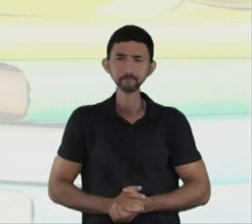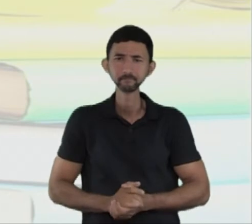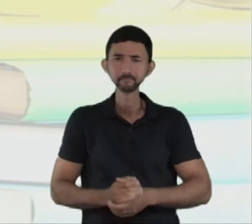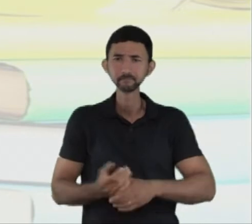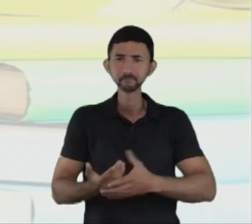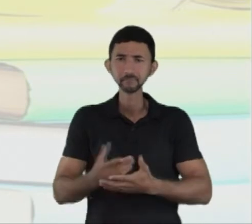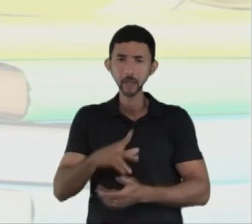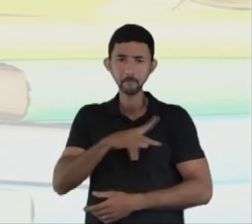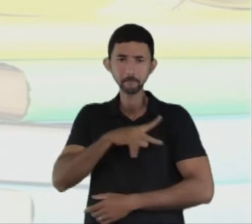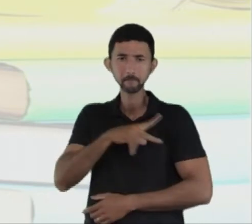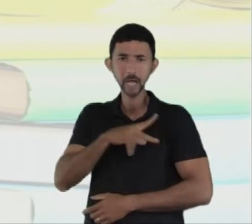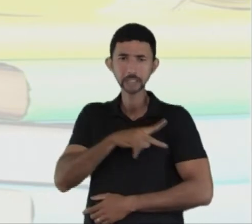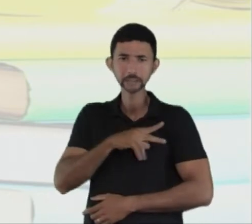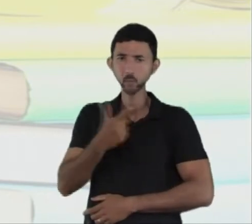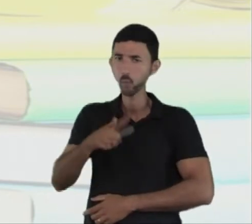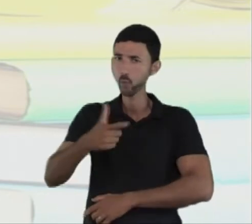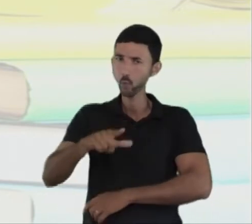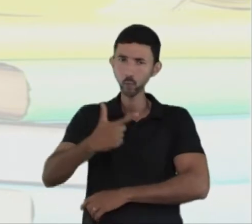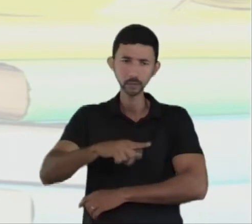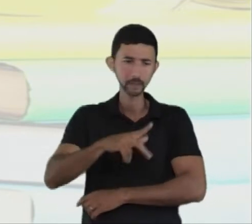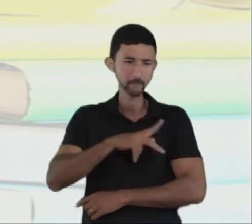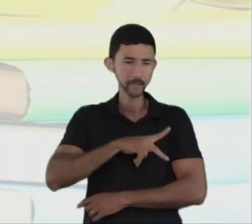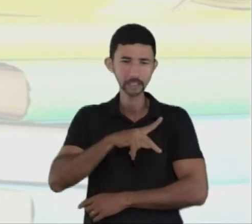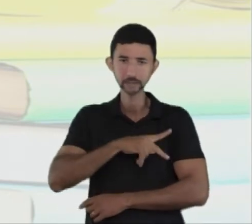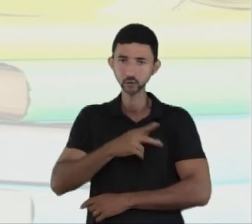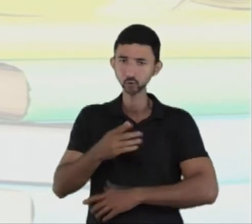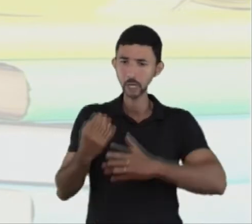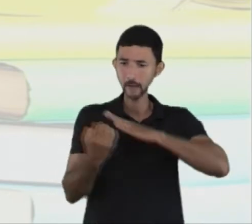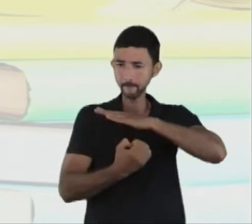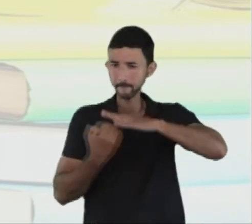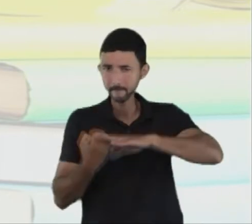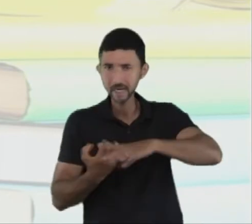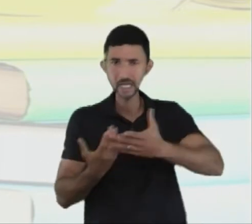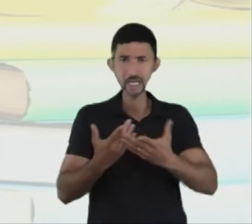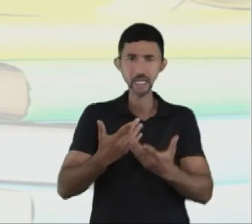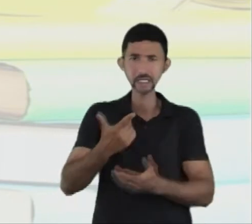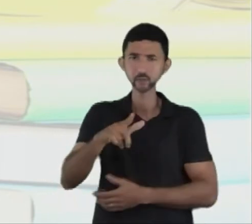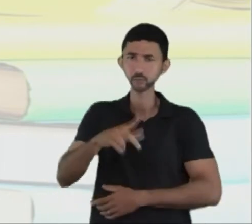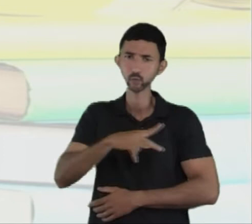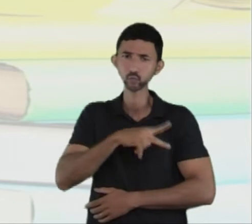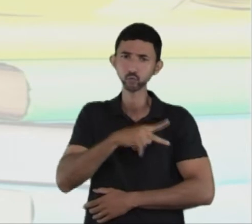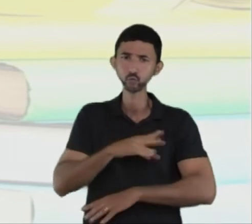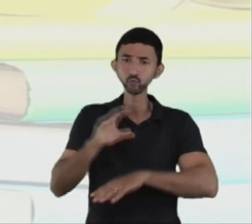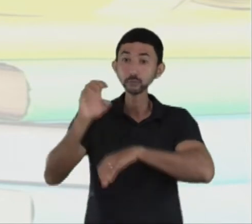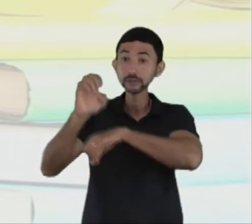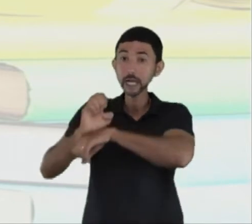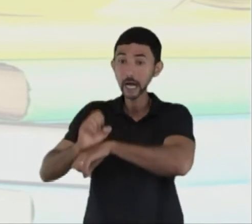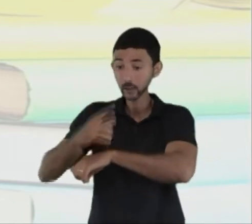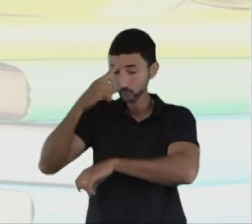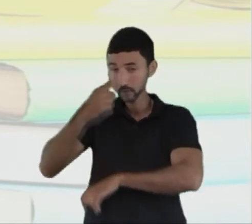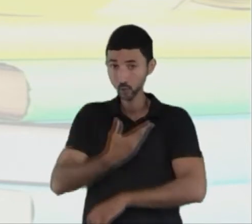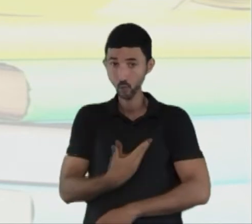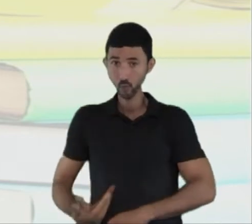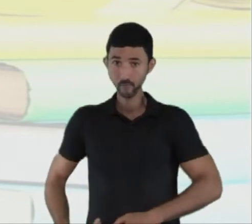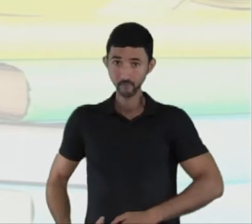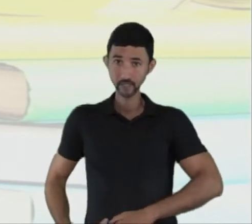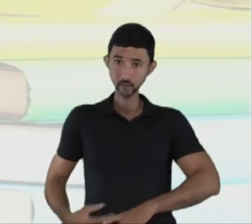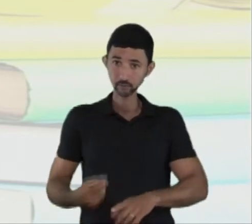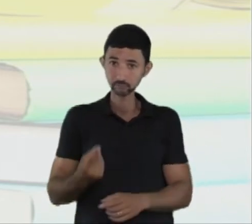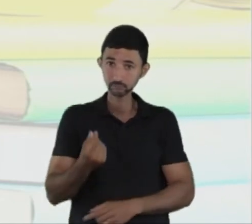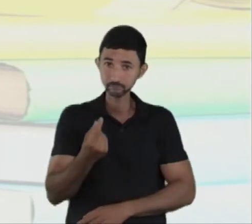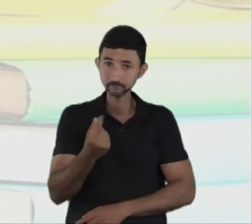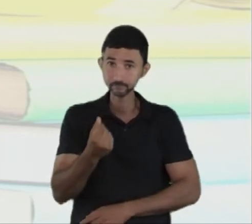meios privados. Tudo que for necessário para a produção das riquezas é tudo do Estado. Se é tudo do Estado, a economia vai